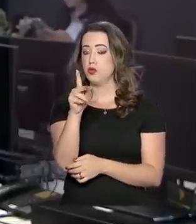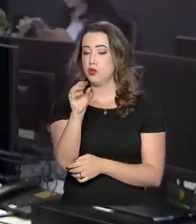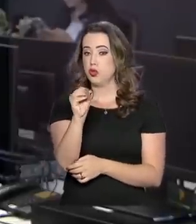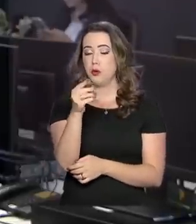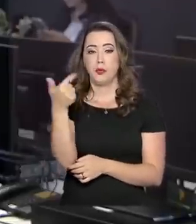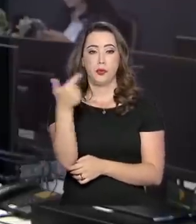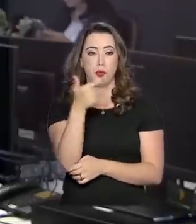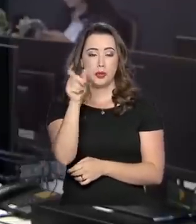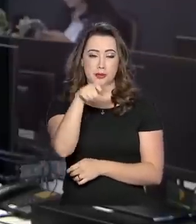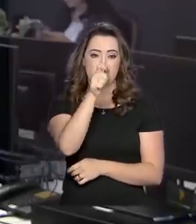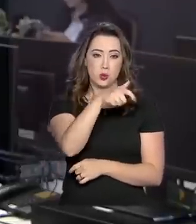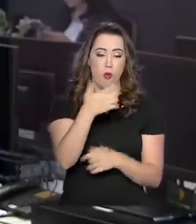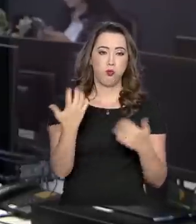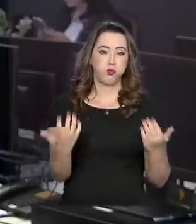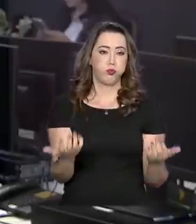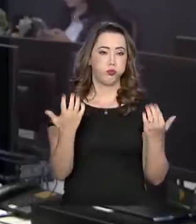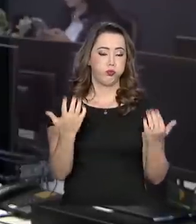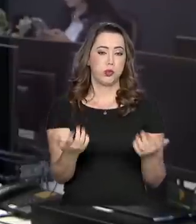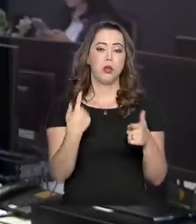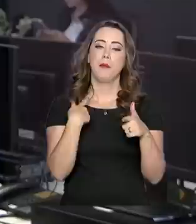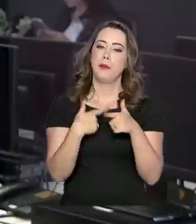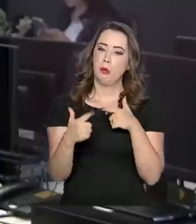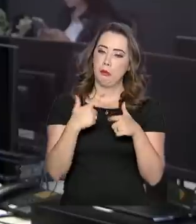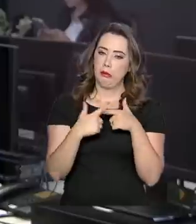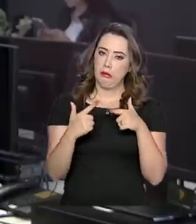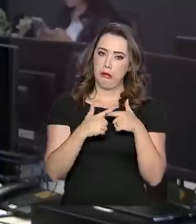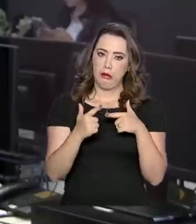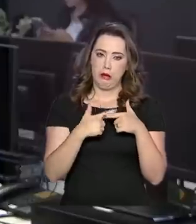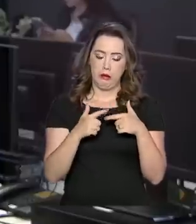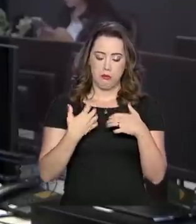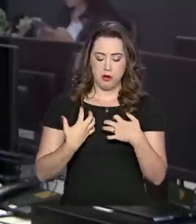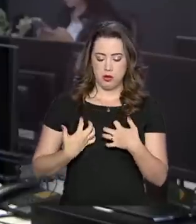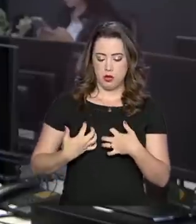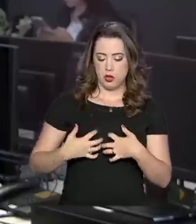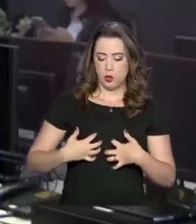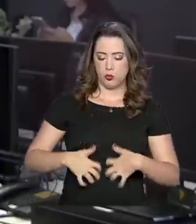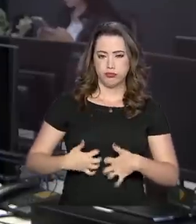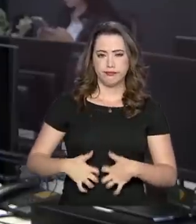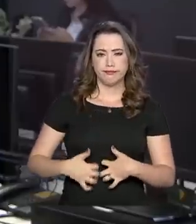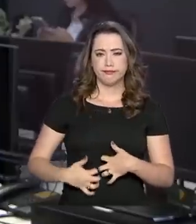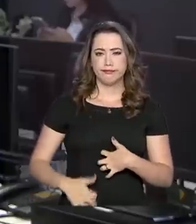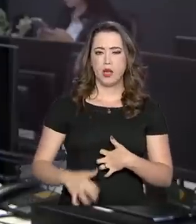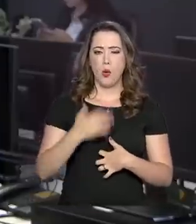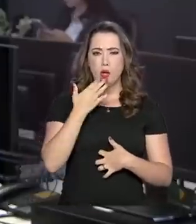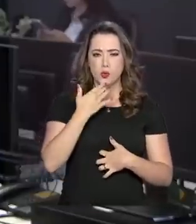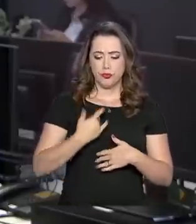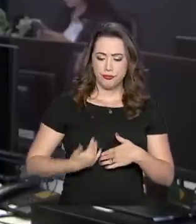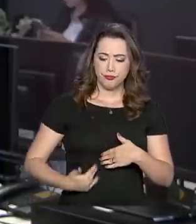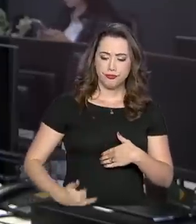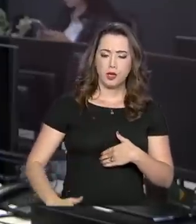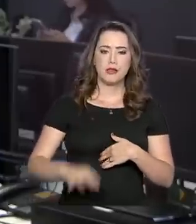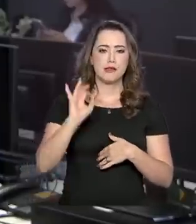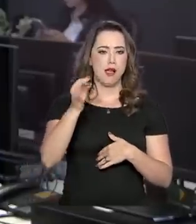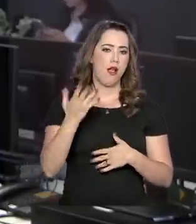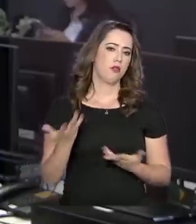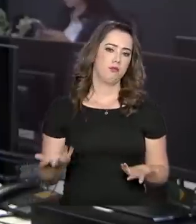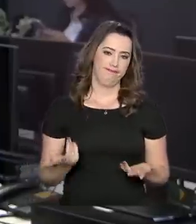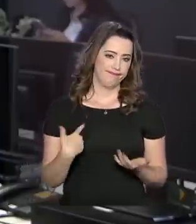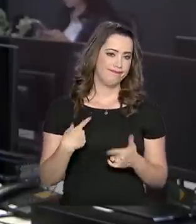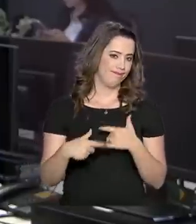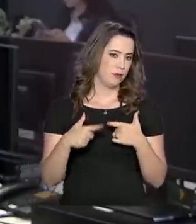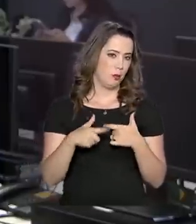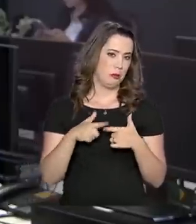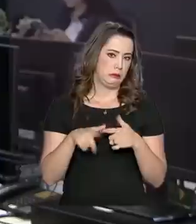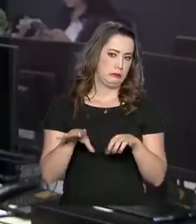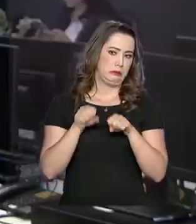sobrepeso. A obesidade impede que o organismo processe a glicose corretamente. Apenas 10% dos casos registrados no